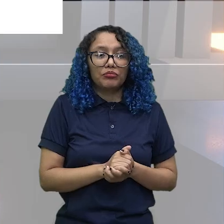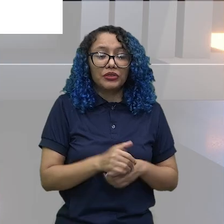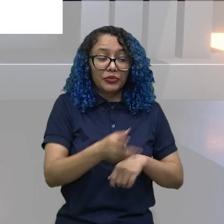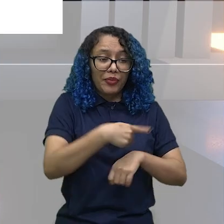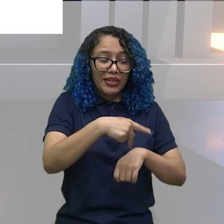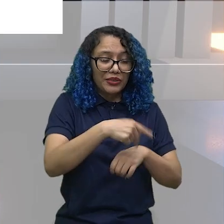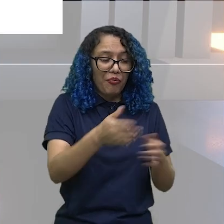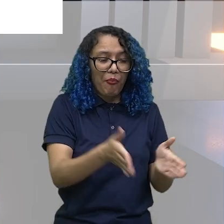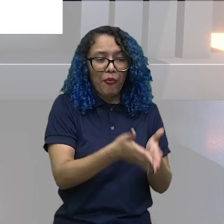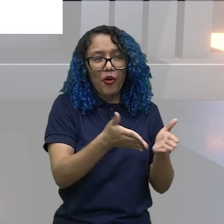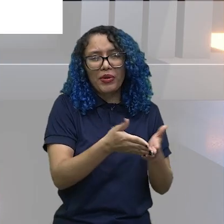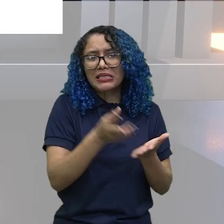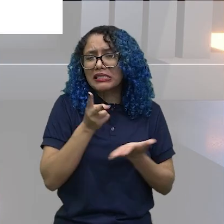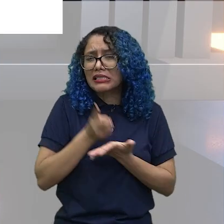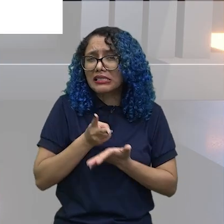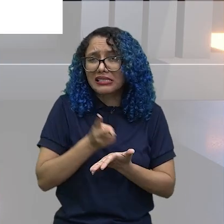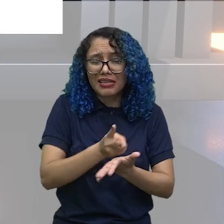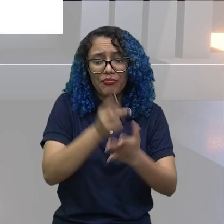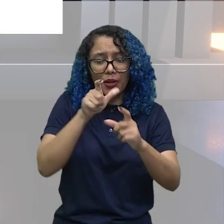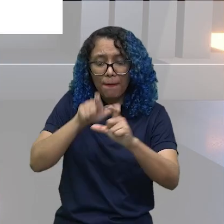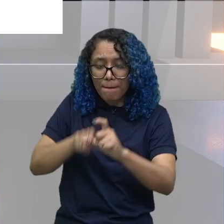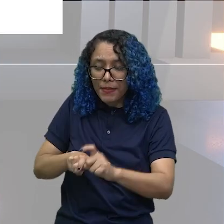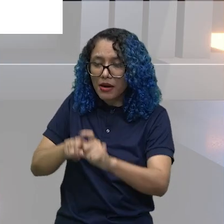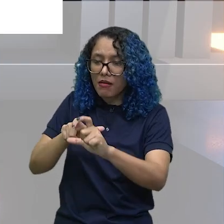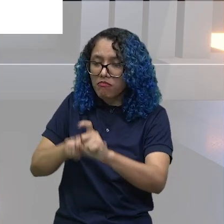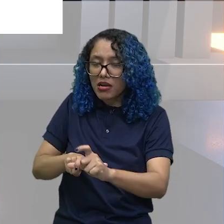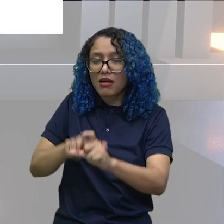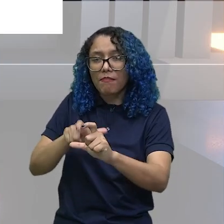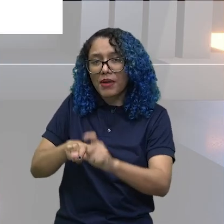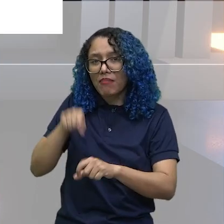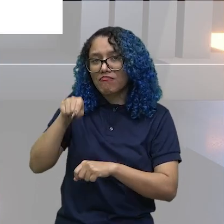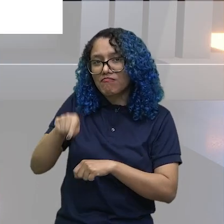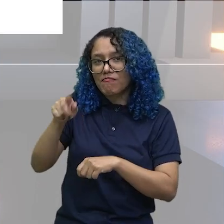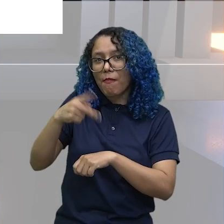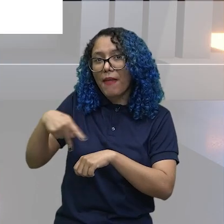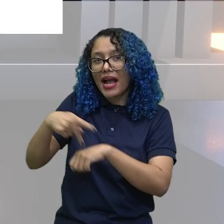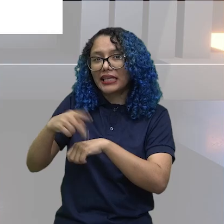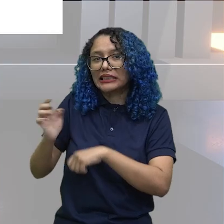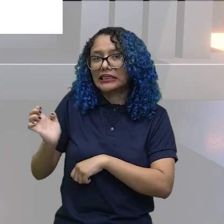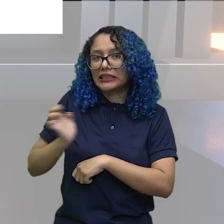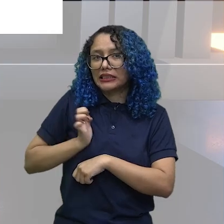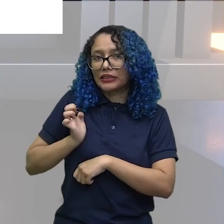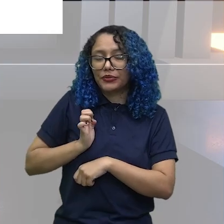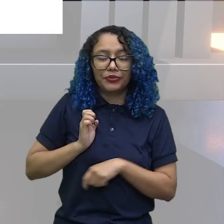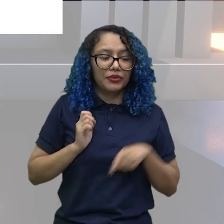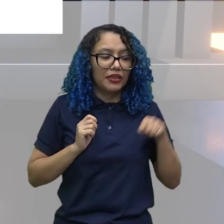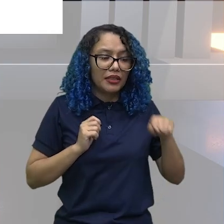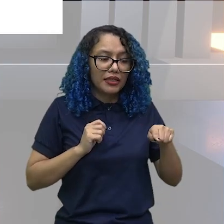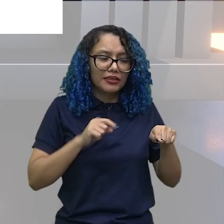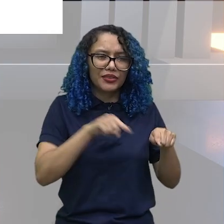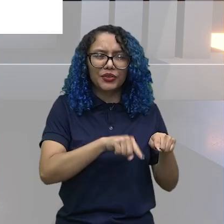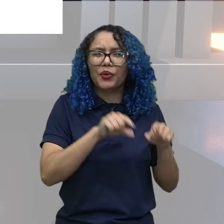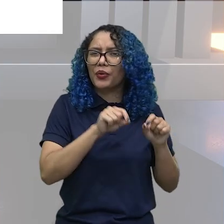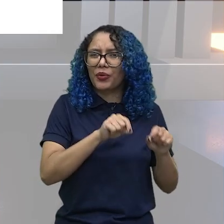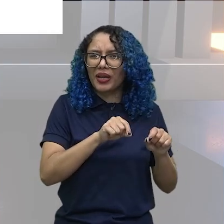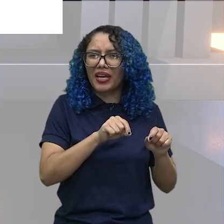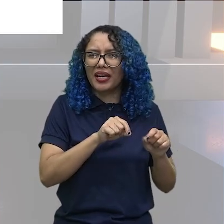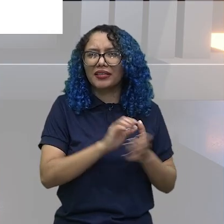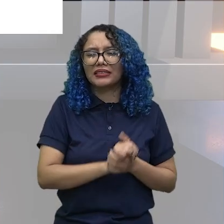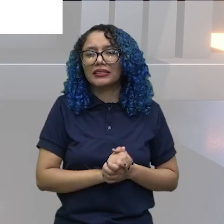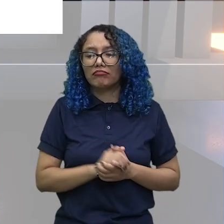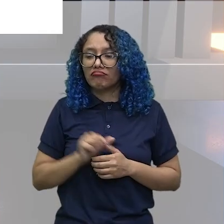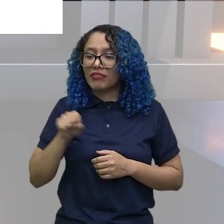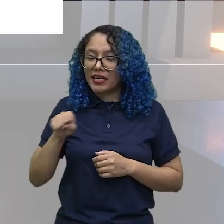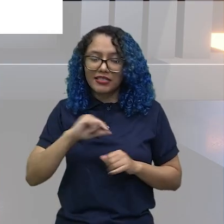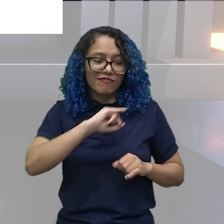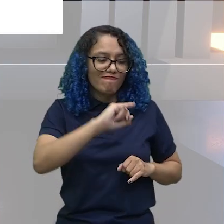ali dependentes dessas economias centrais. E esses países mais pobres são explorados, obviamente,